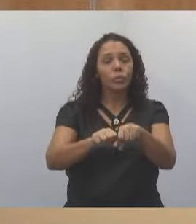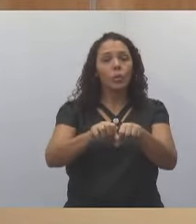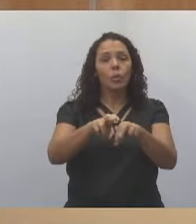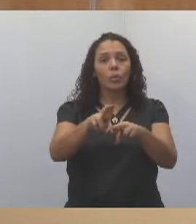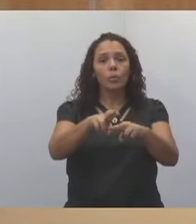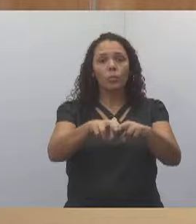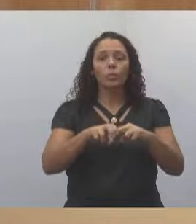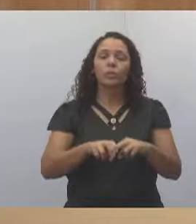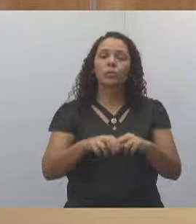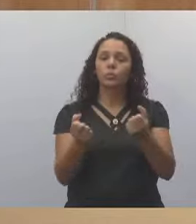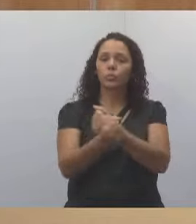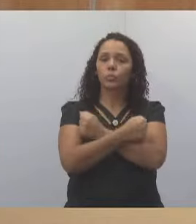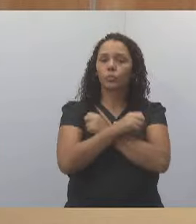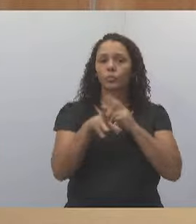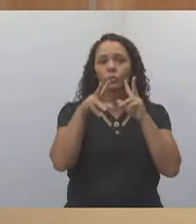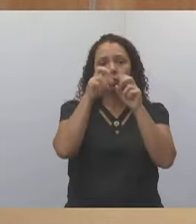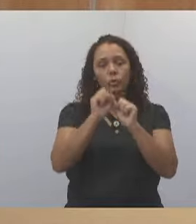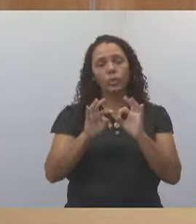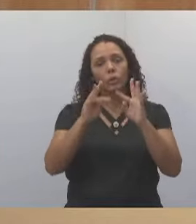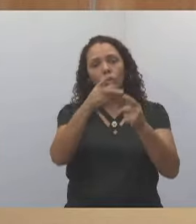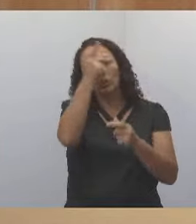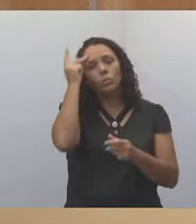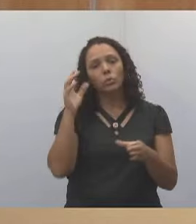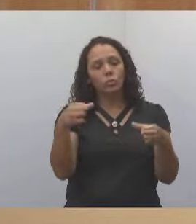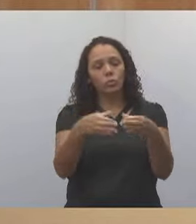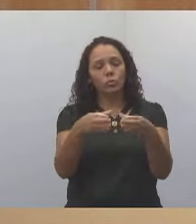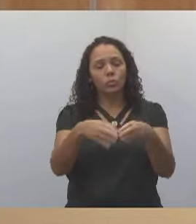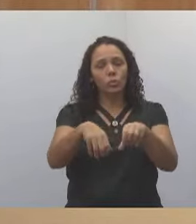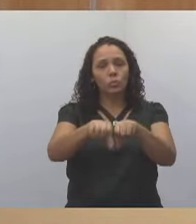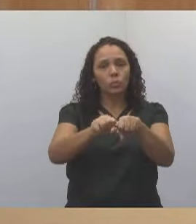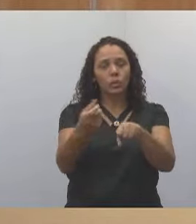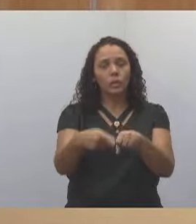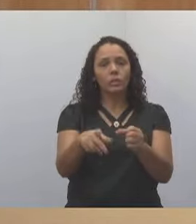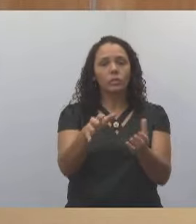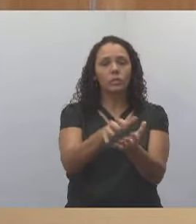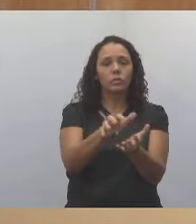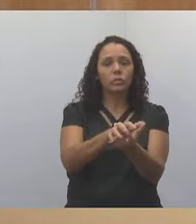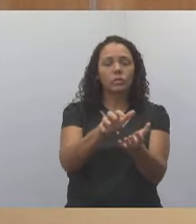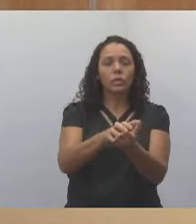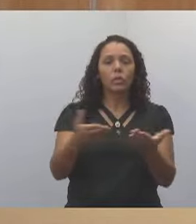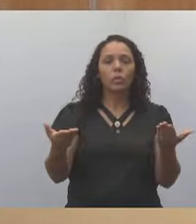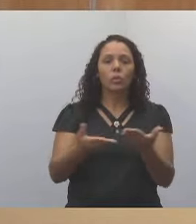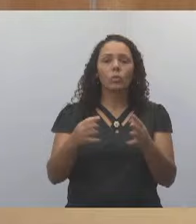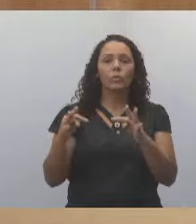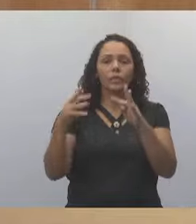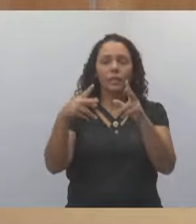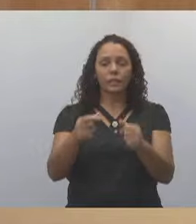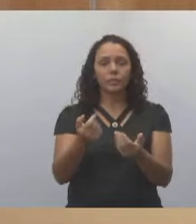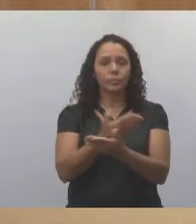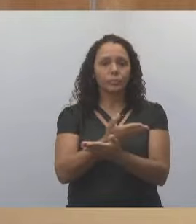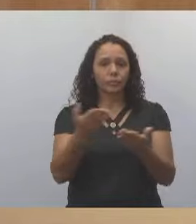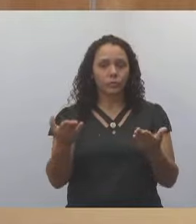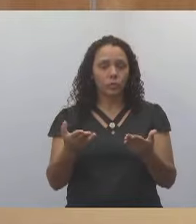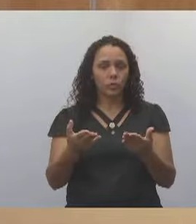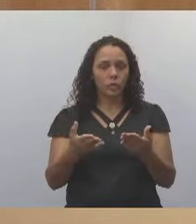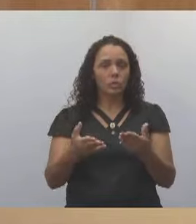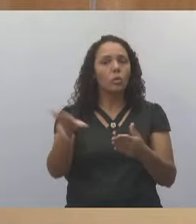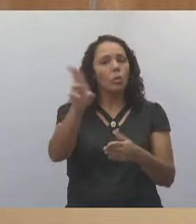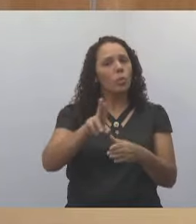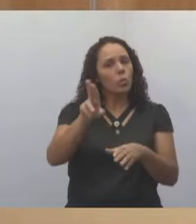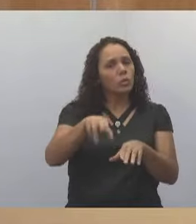um forte abraço a você, a todos os Motoclube da cidade de Jacareí, que hoje todos vocês que andam em duas